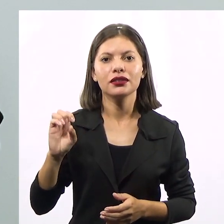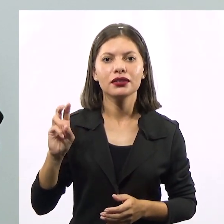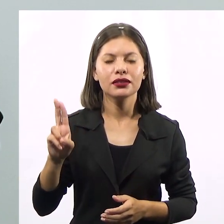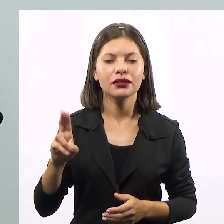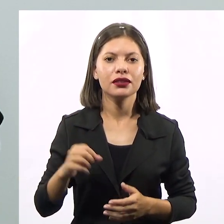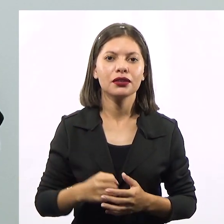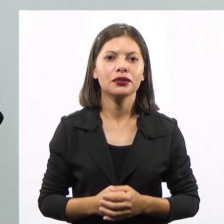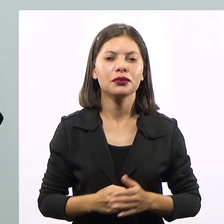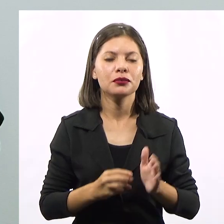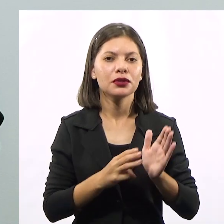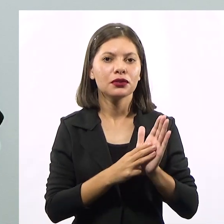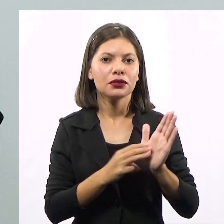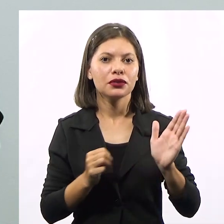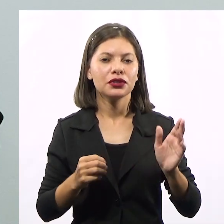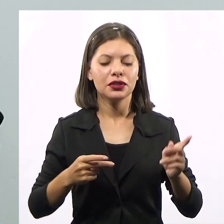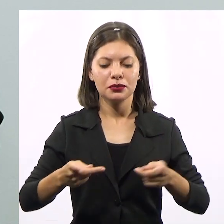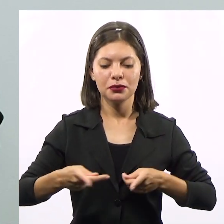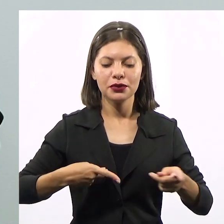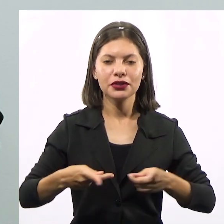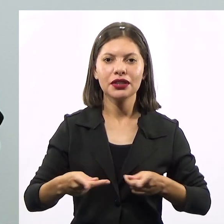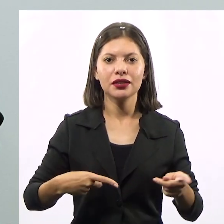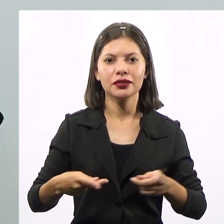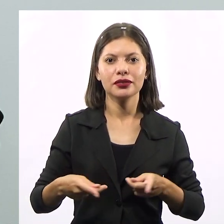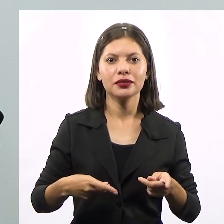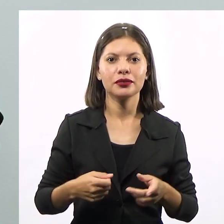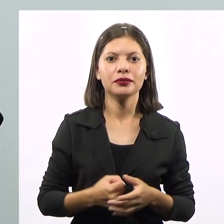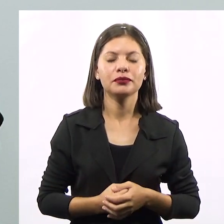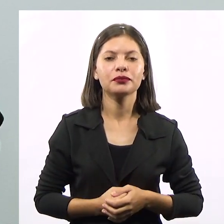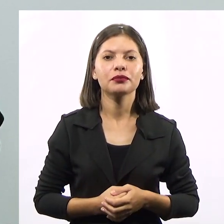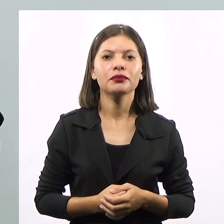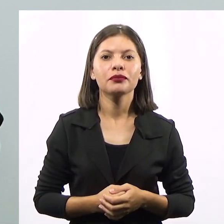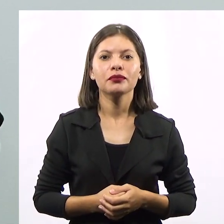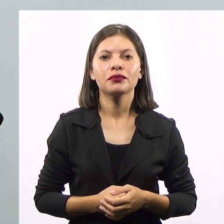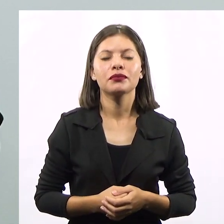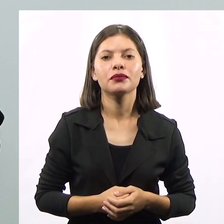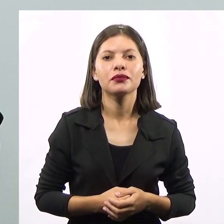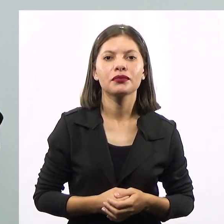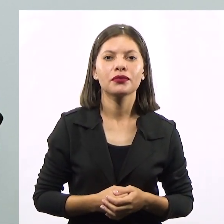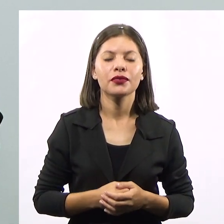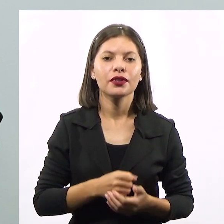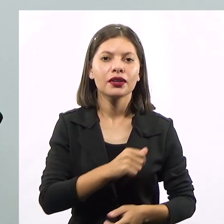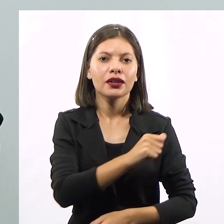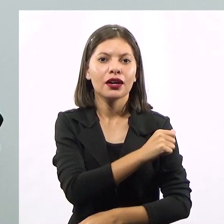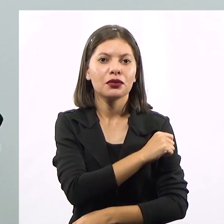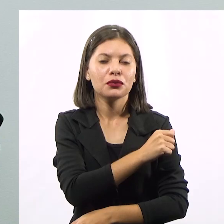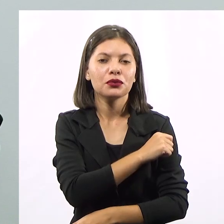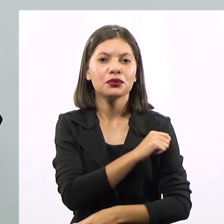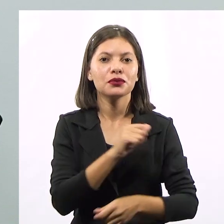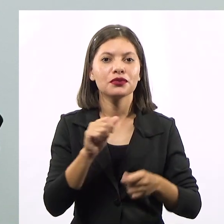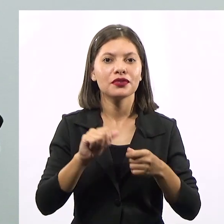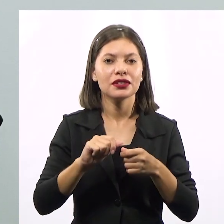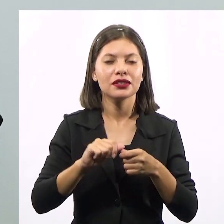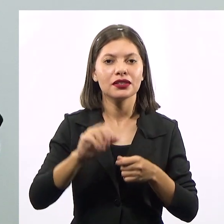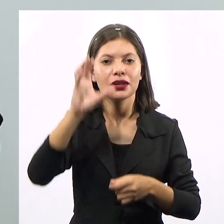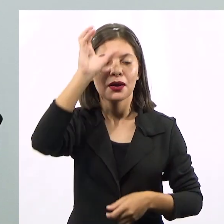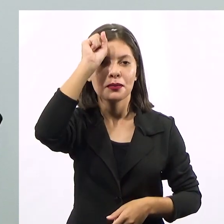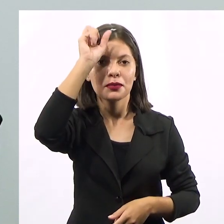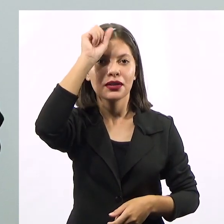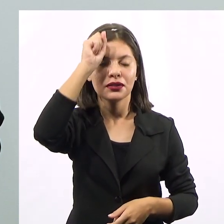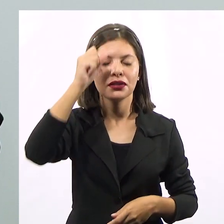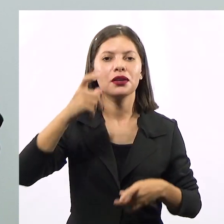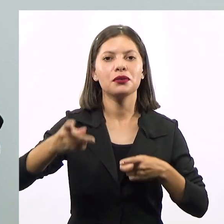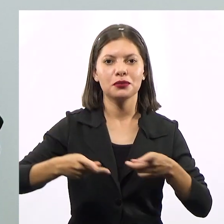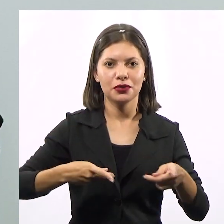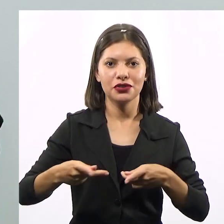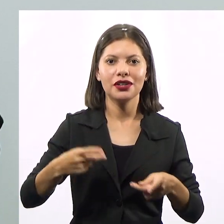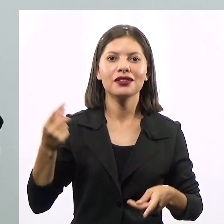liceu Aristóteles utilizava como metodologia projetos. Então, os alunos recebiam projetos e eles tinham que aprender